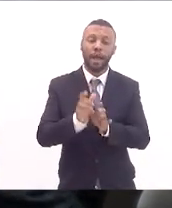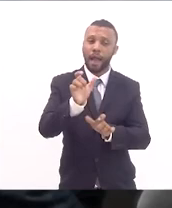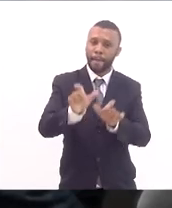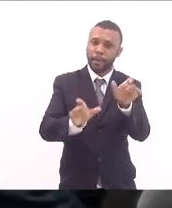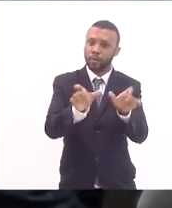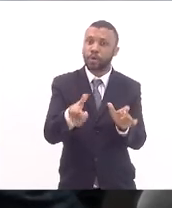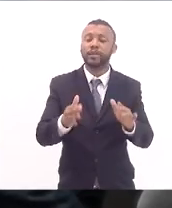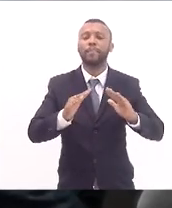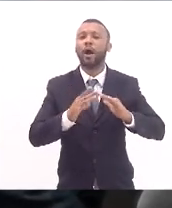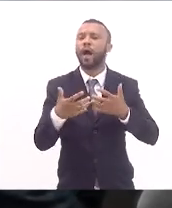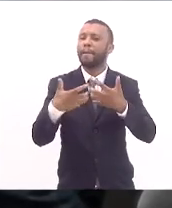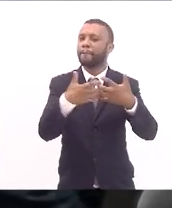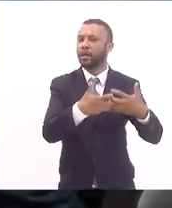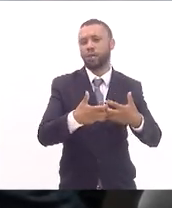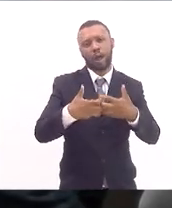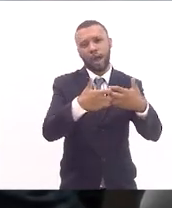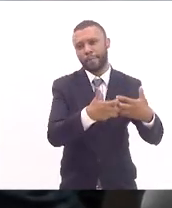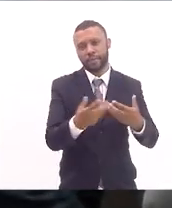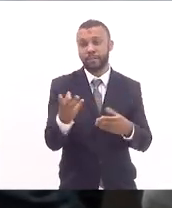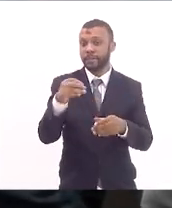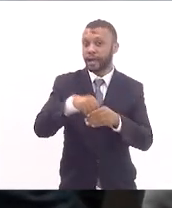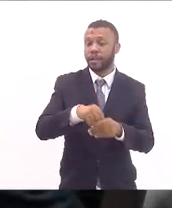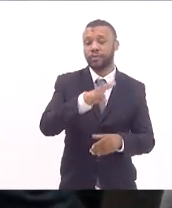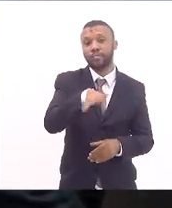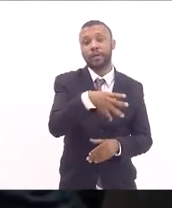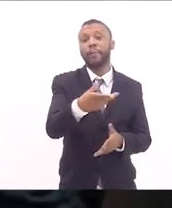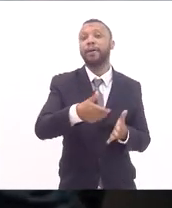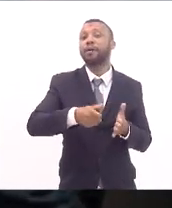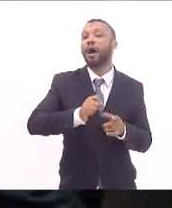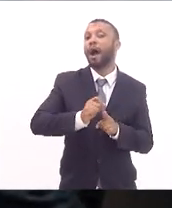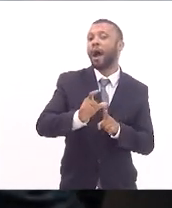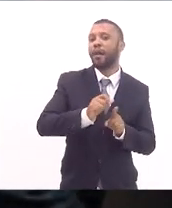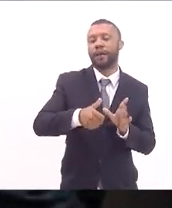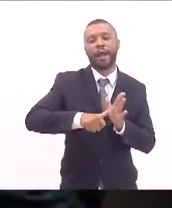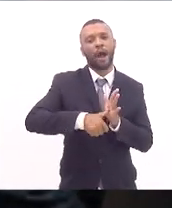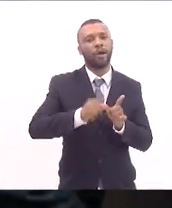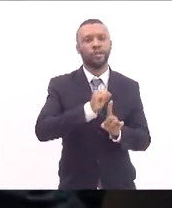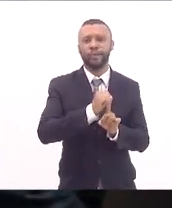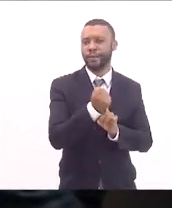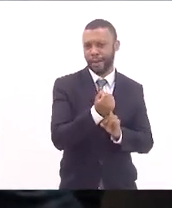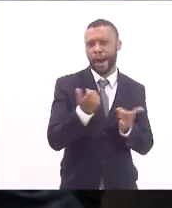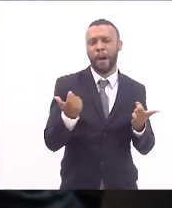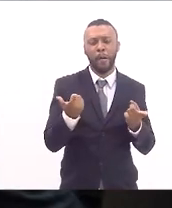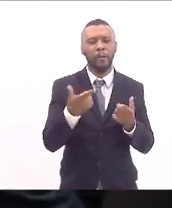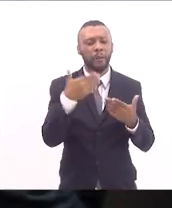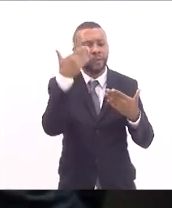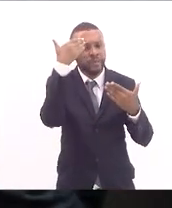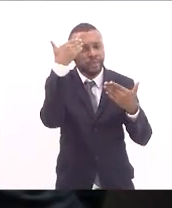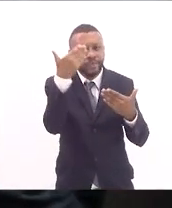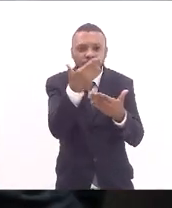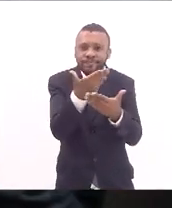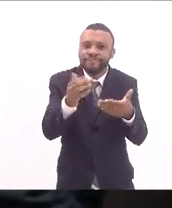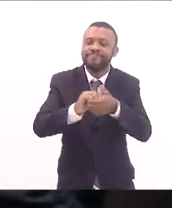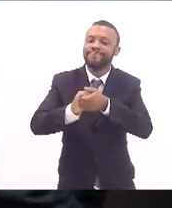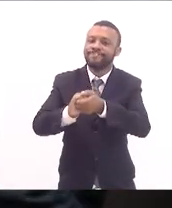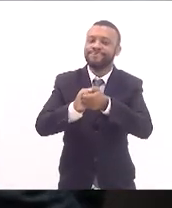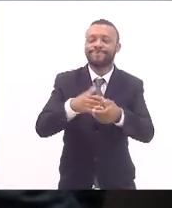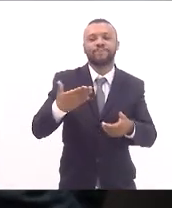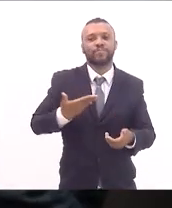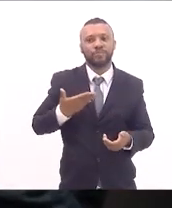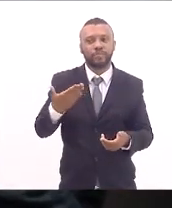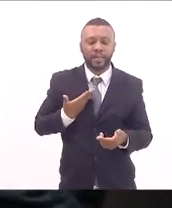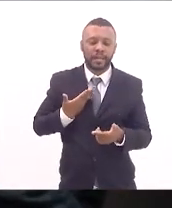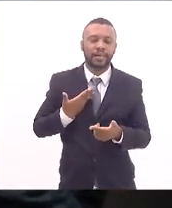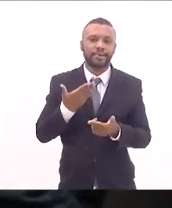que estão incluídos no programa de aluguel social então é agradecer aos colegas essa